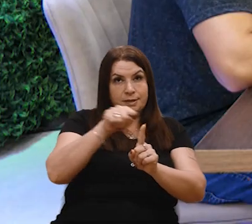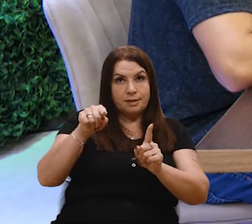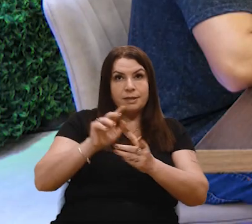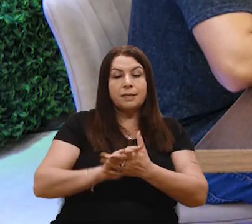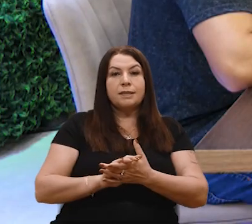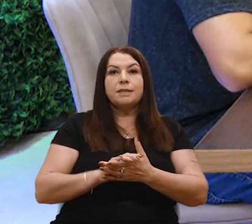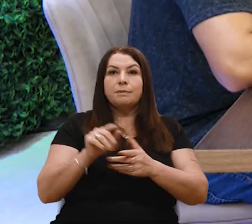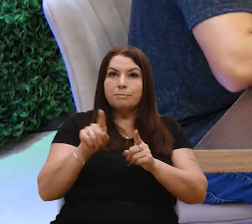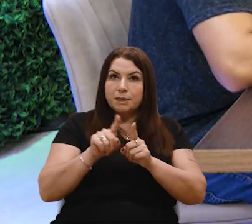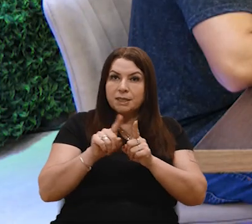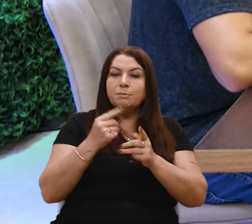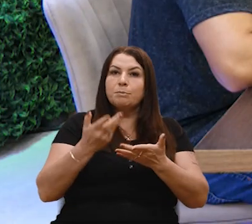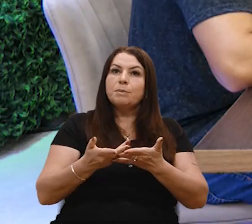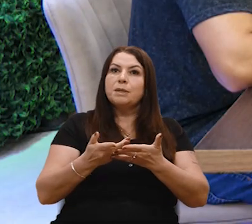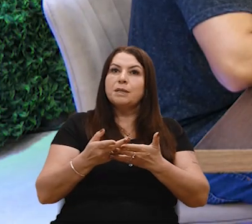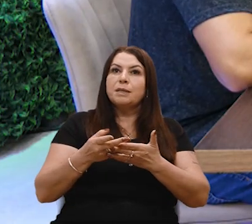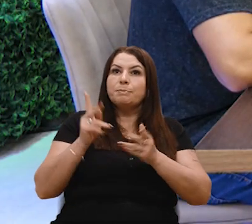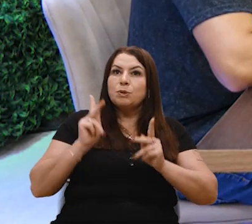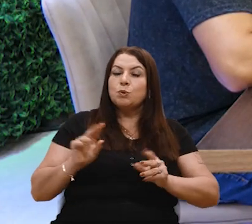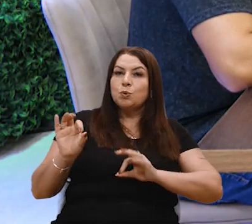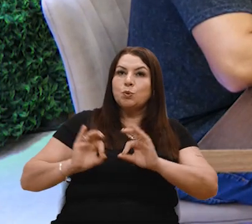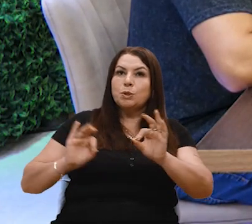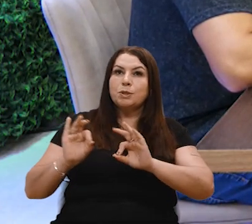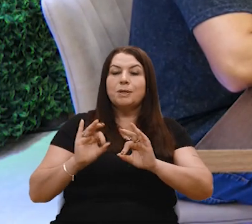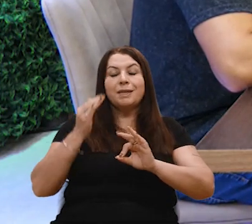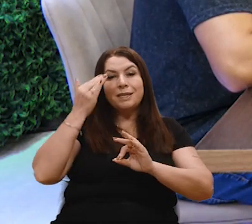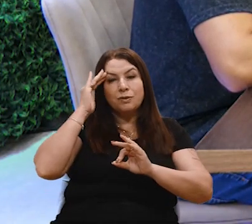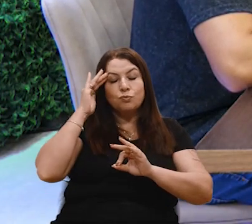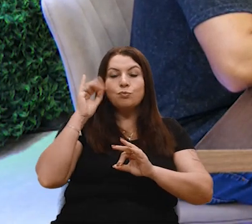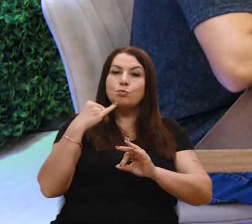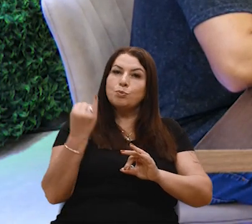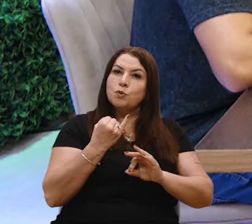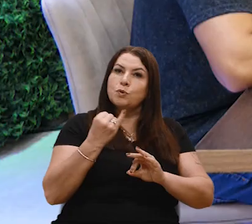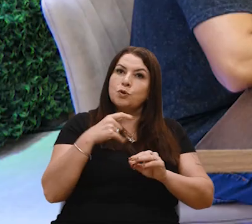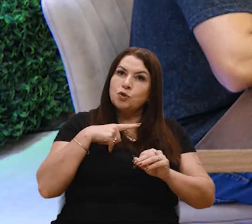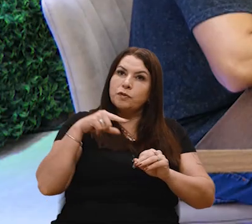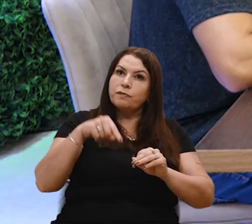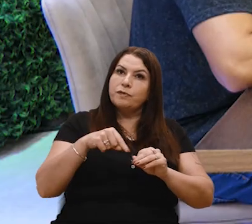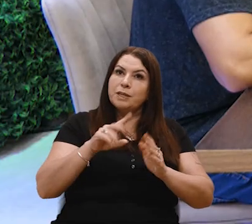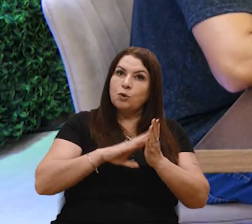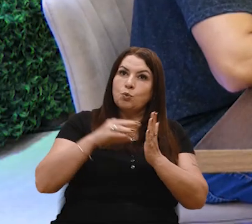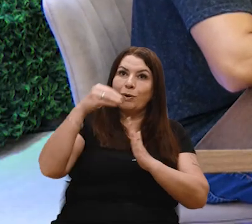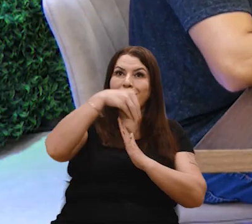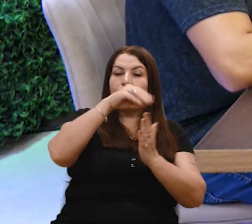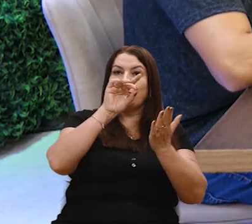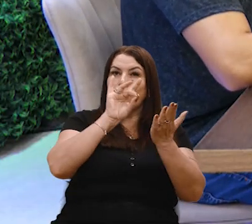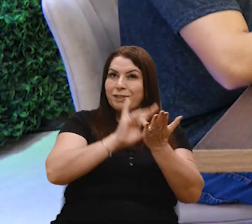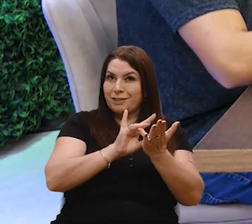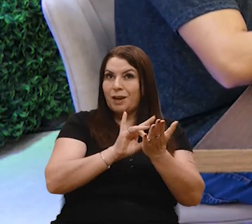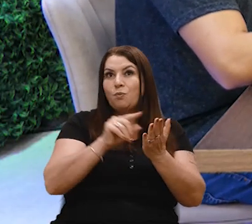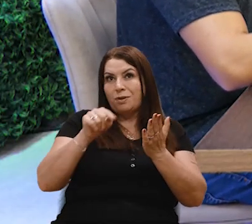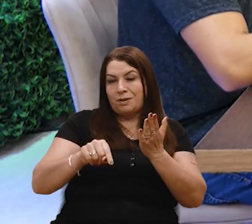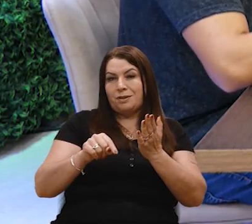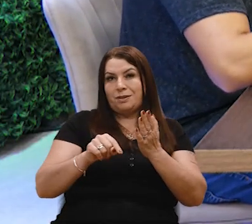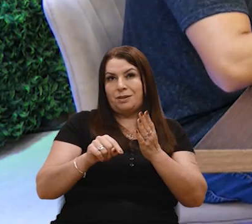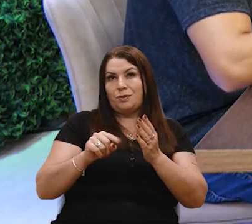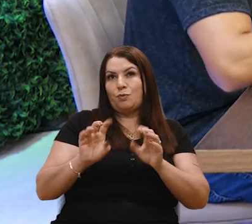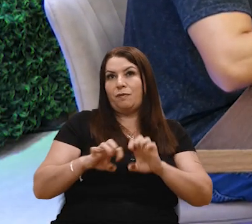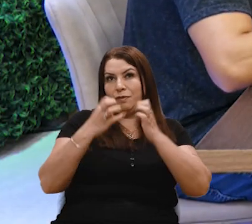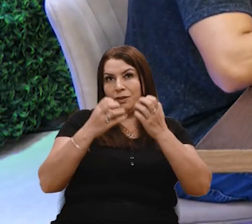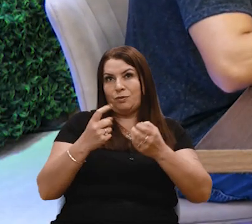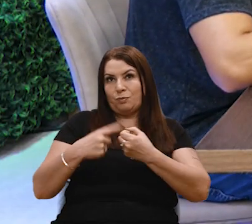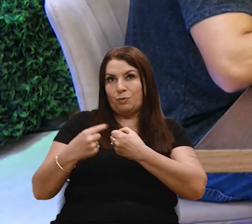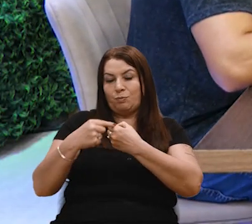referência aqui, mas que os organizadores mesmo entendiam que era importante que elas estivessem num calendário oficial de eventos do